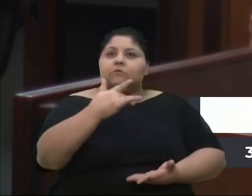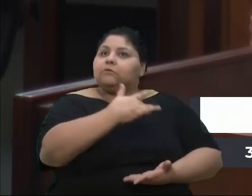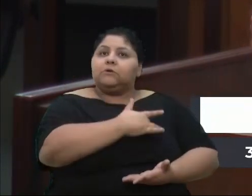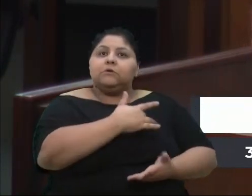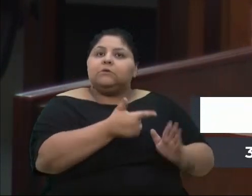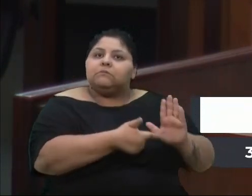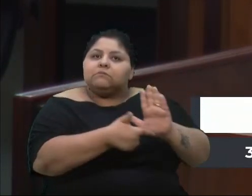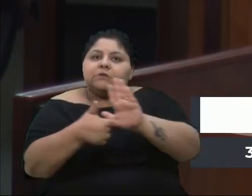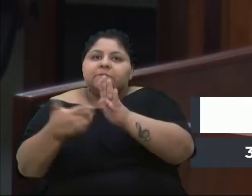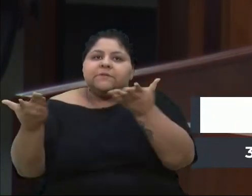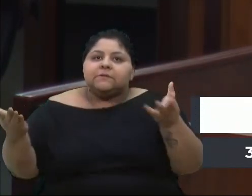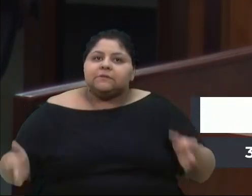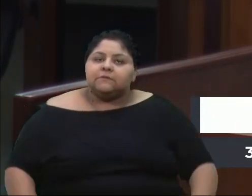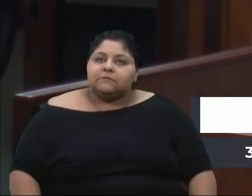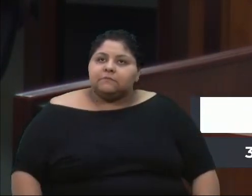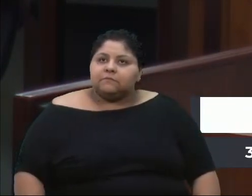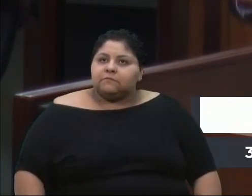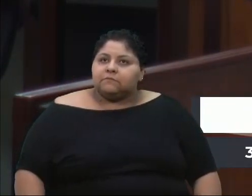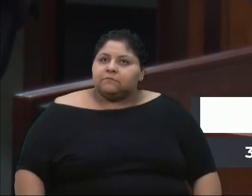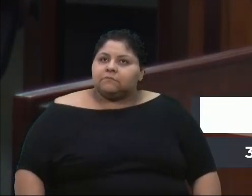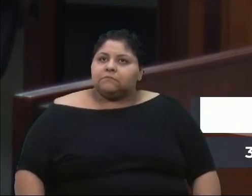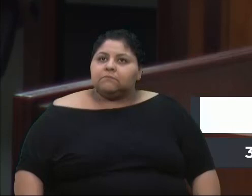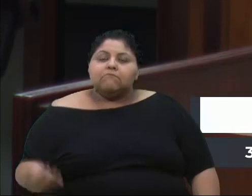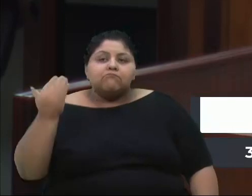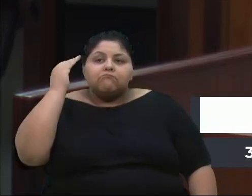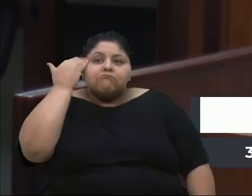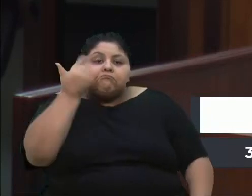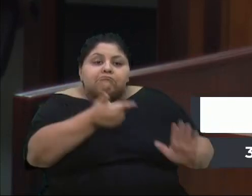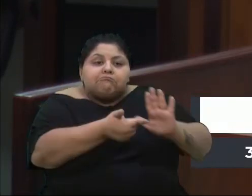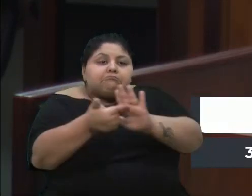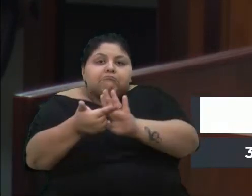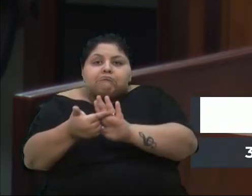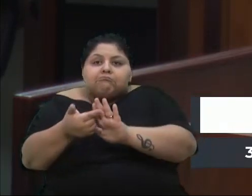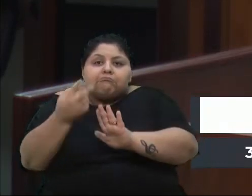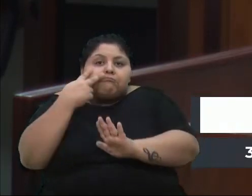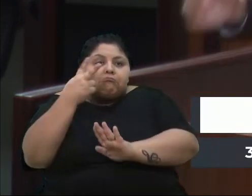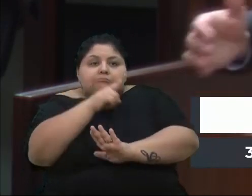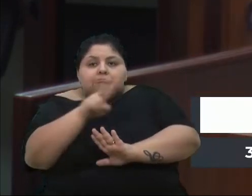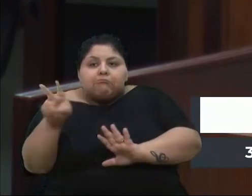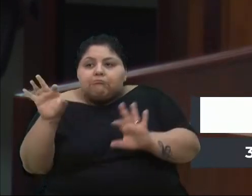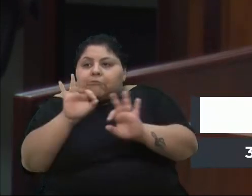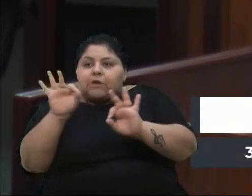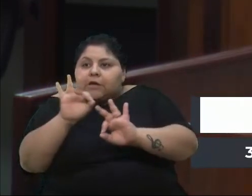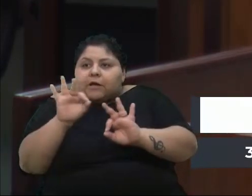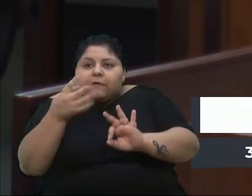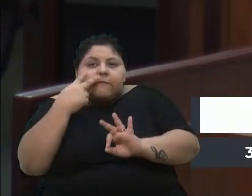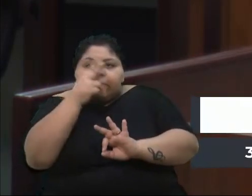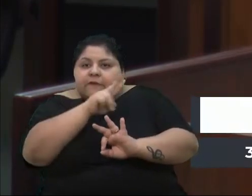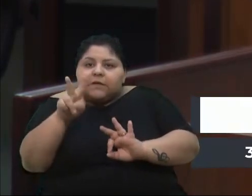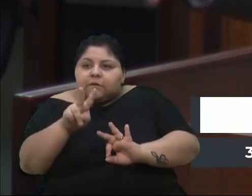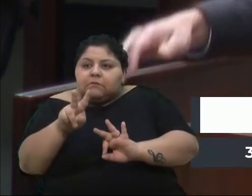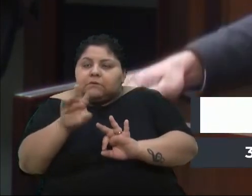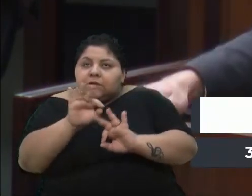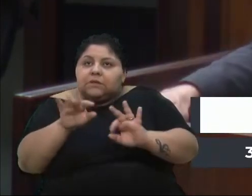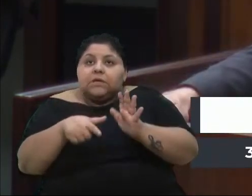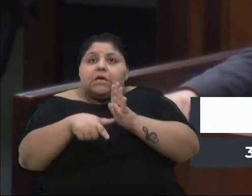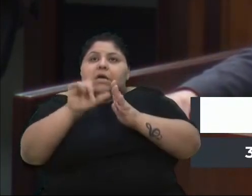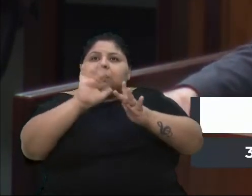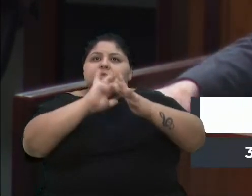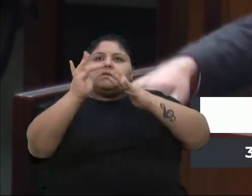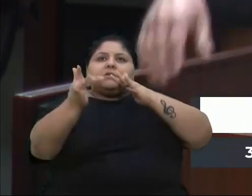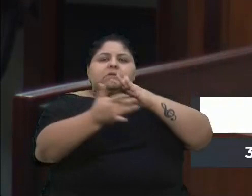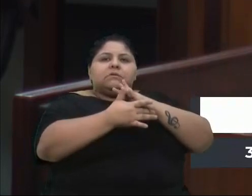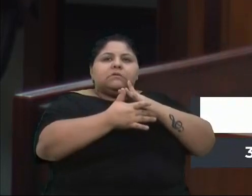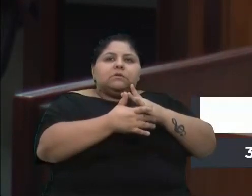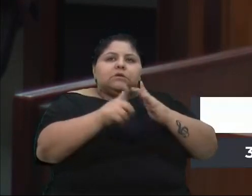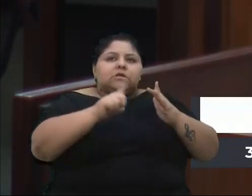apresenta? Não se expõe? Antes as redes do presidente eram poluídas de vídeos, na frente das